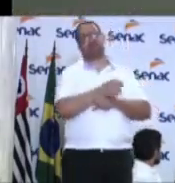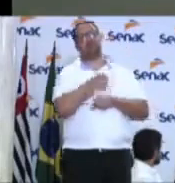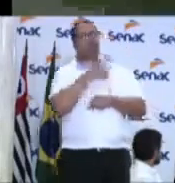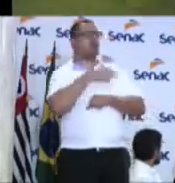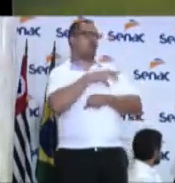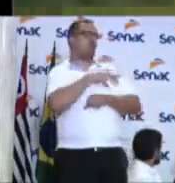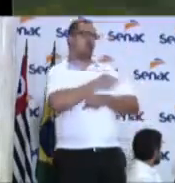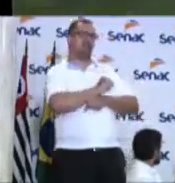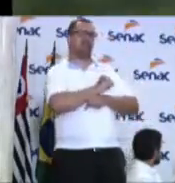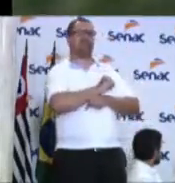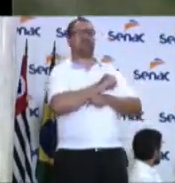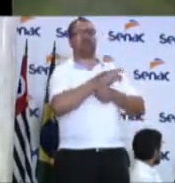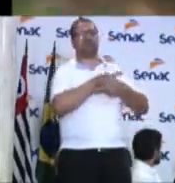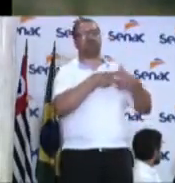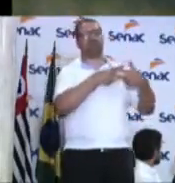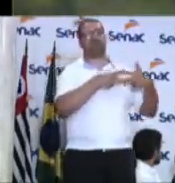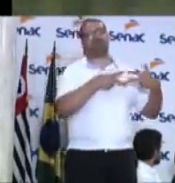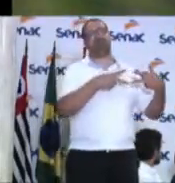o vento.